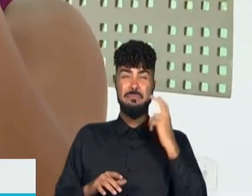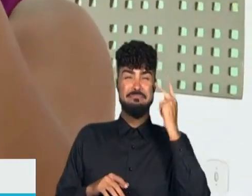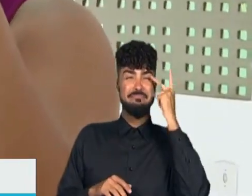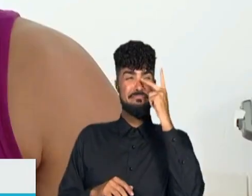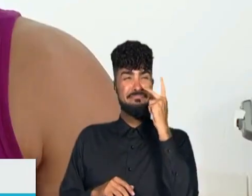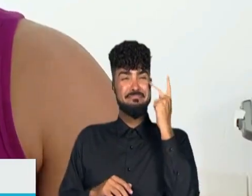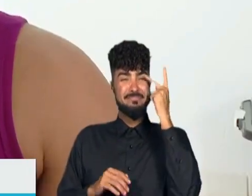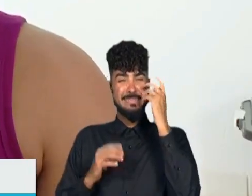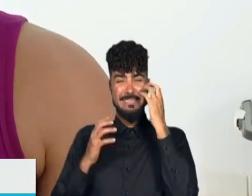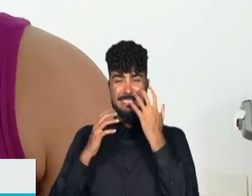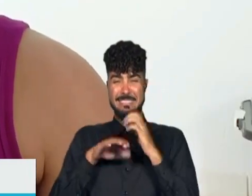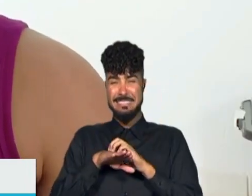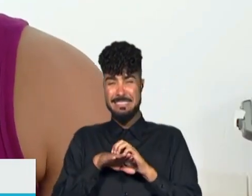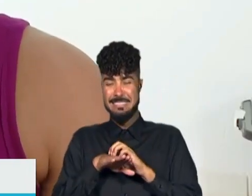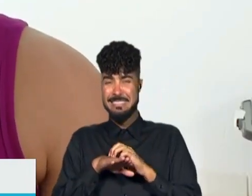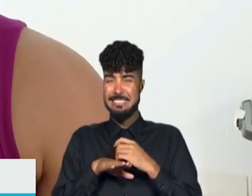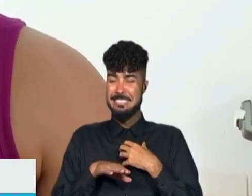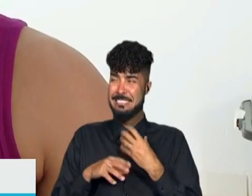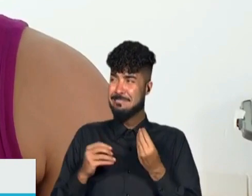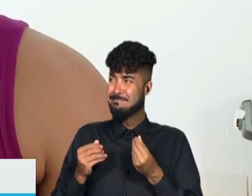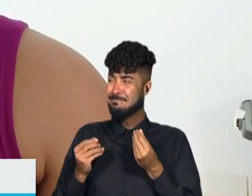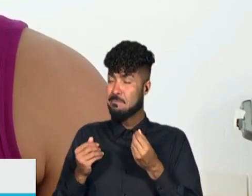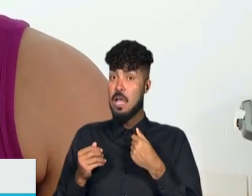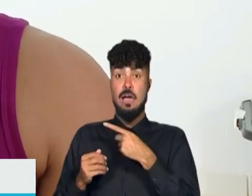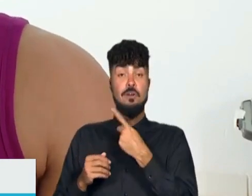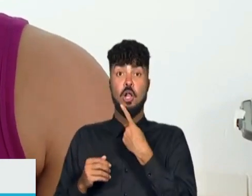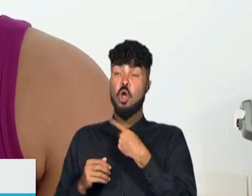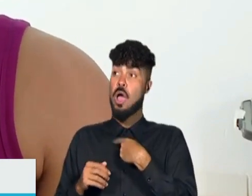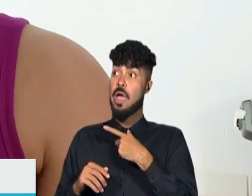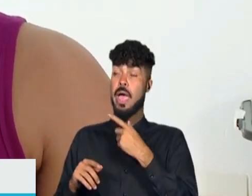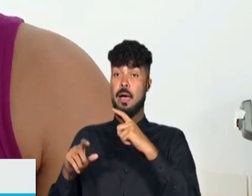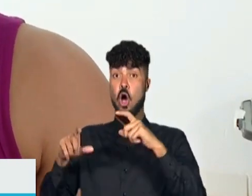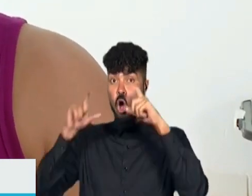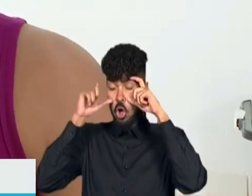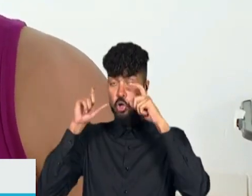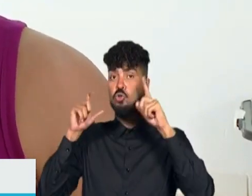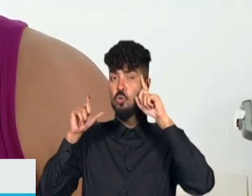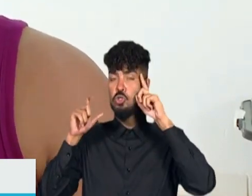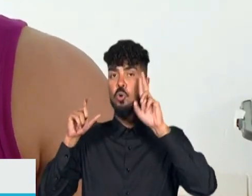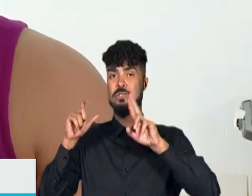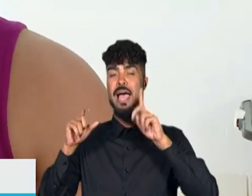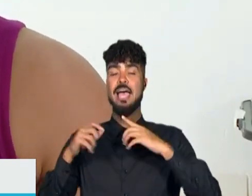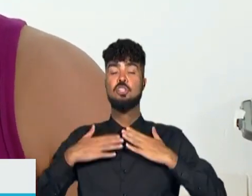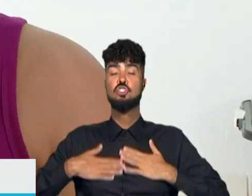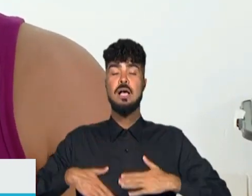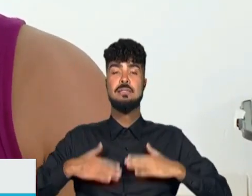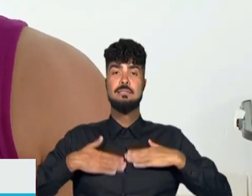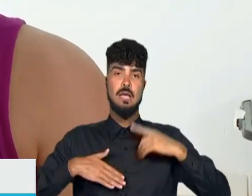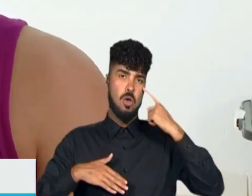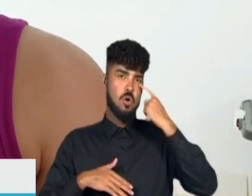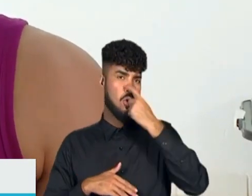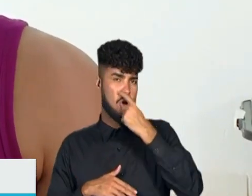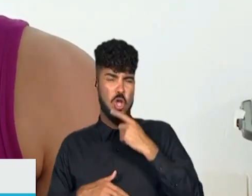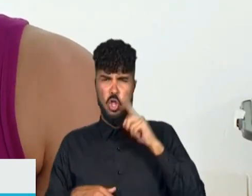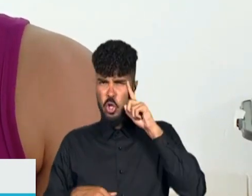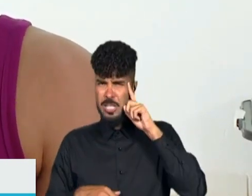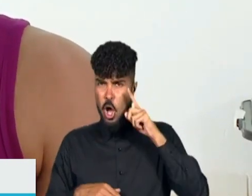mas assim, é diariamente. Ele diz que é só para, assim, descanso, né? Eu não preciso usar toda hora, só quando eu for mexer no